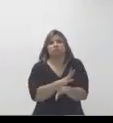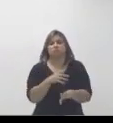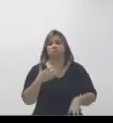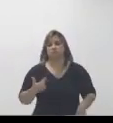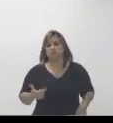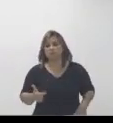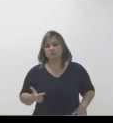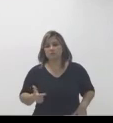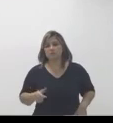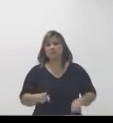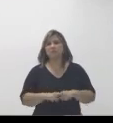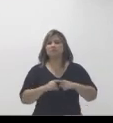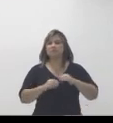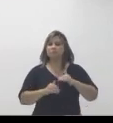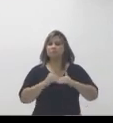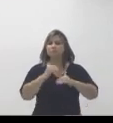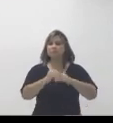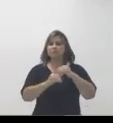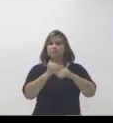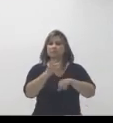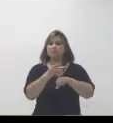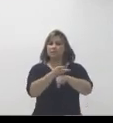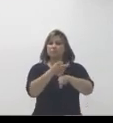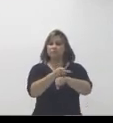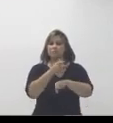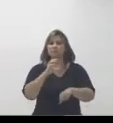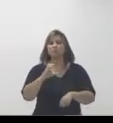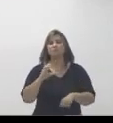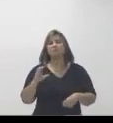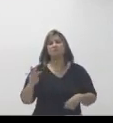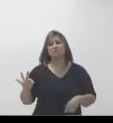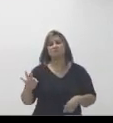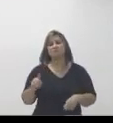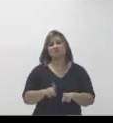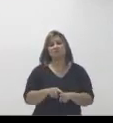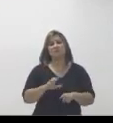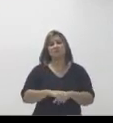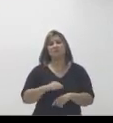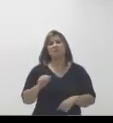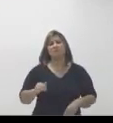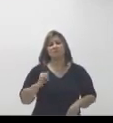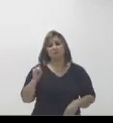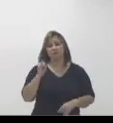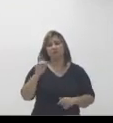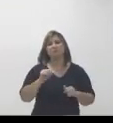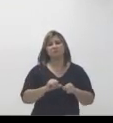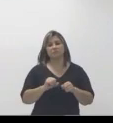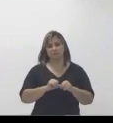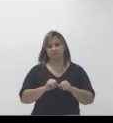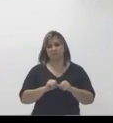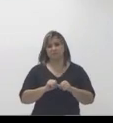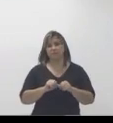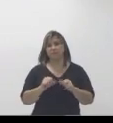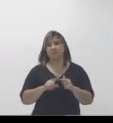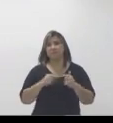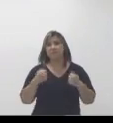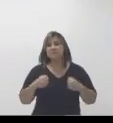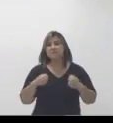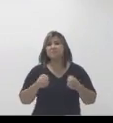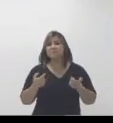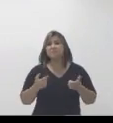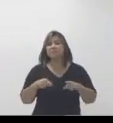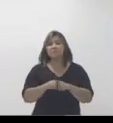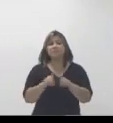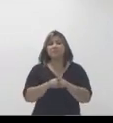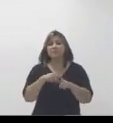ea construção à procura da rede eu acho que é uma alternativa importante que você faça acho que a ideia que tem que ficar é que o modelo não